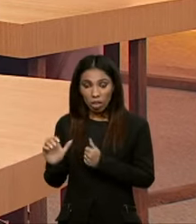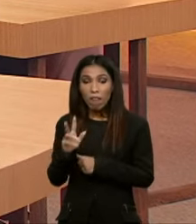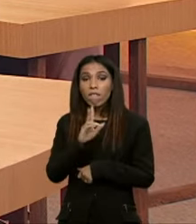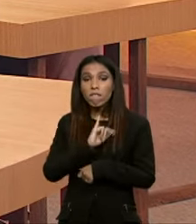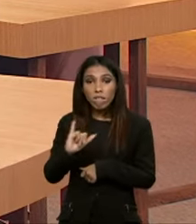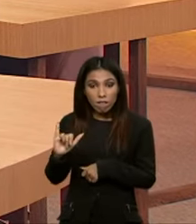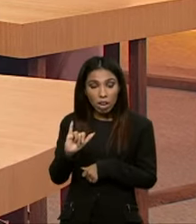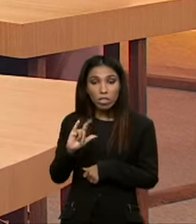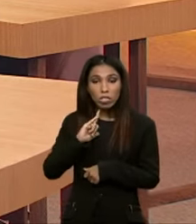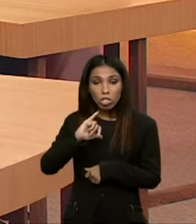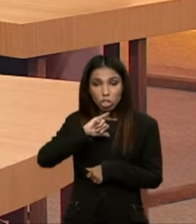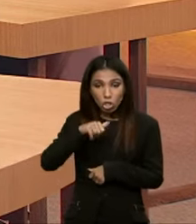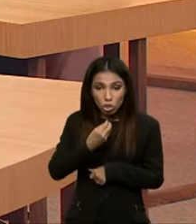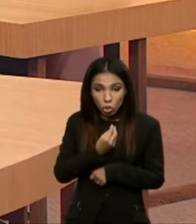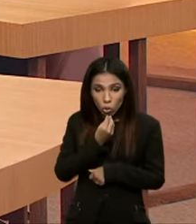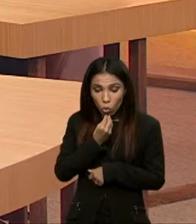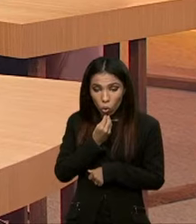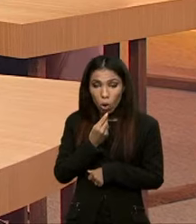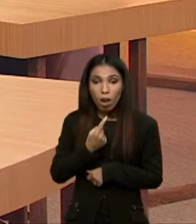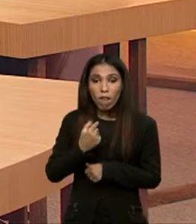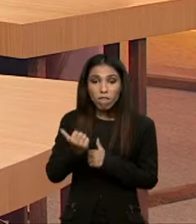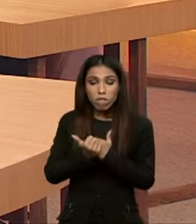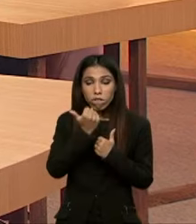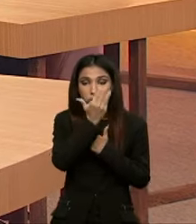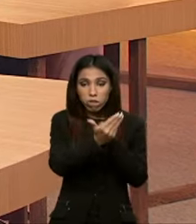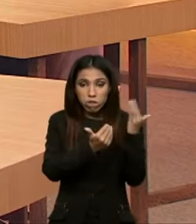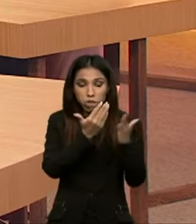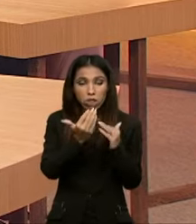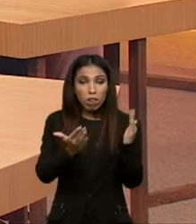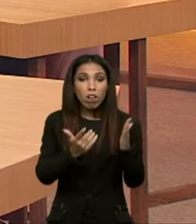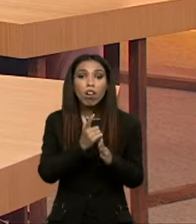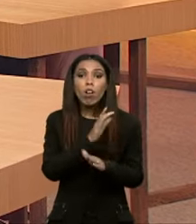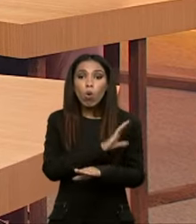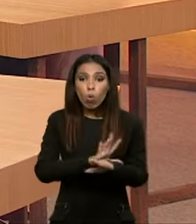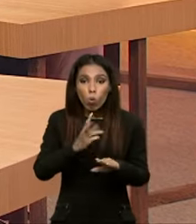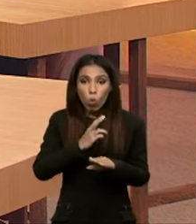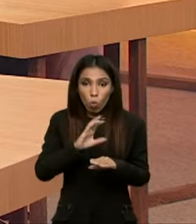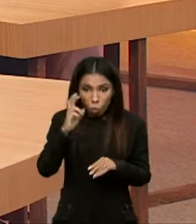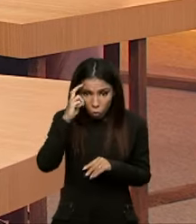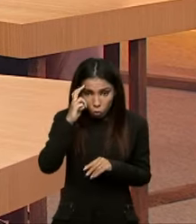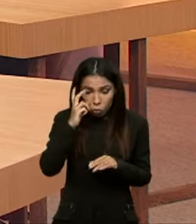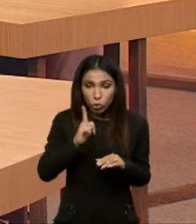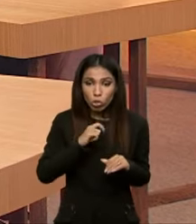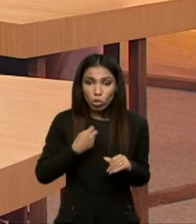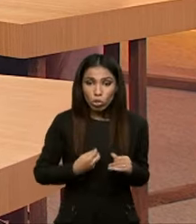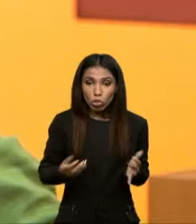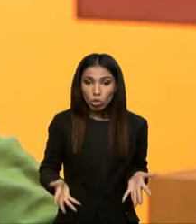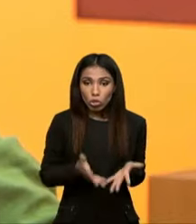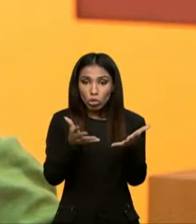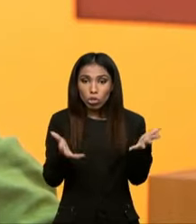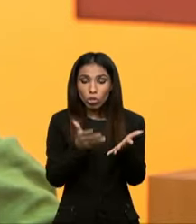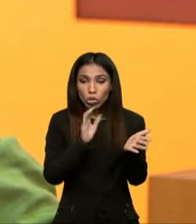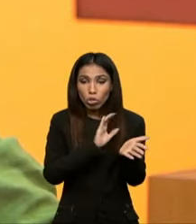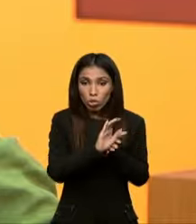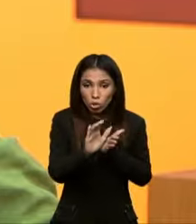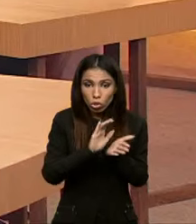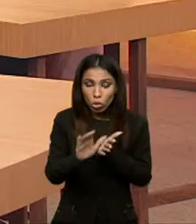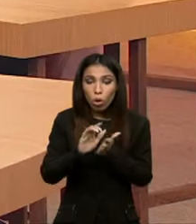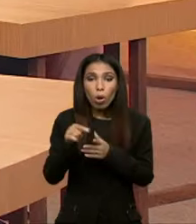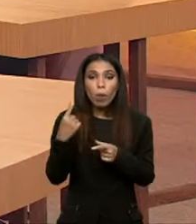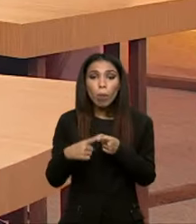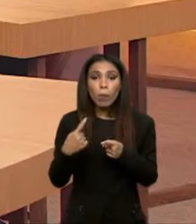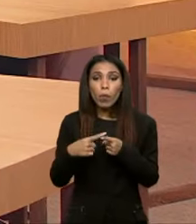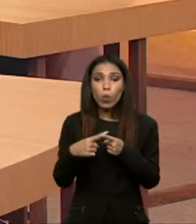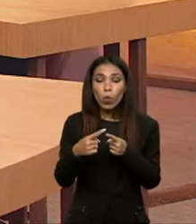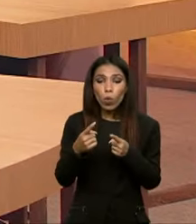para... Quem tem a oportunidade, o privilégio de ir para fora, vê que a cultura ela é incentivada publicamente nos outros Sim. países, porque ela é uma